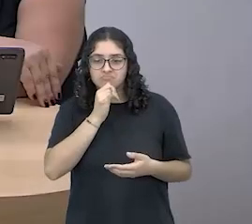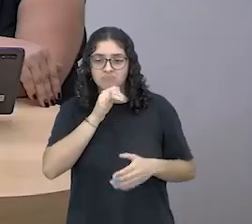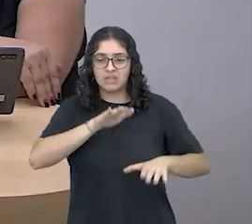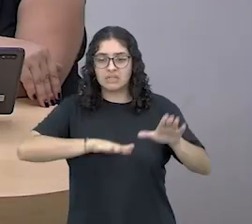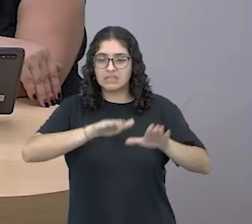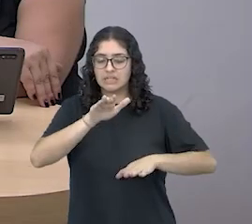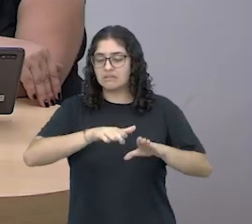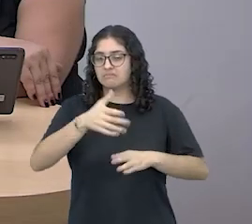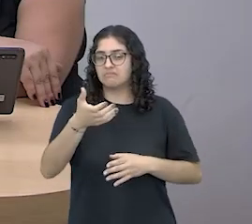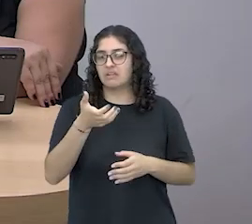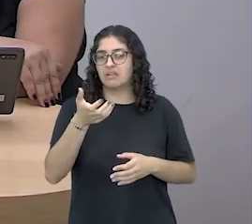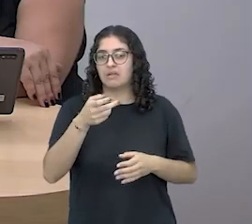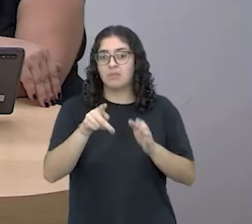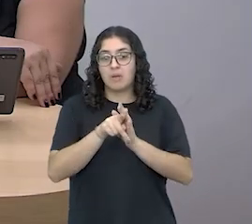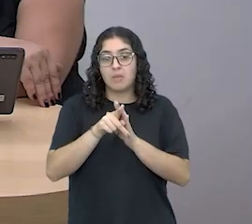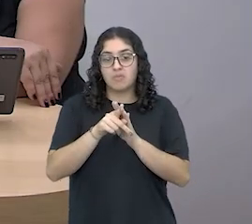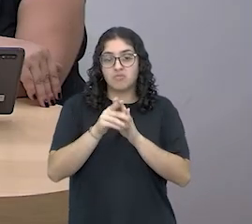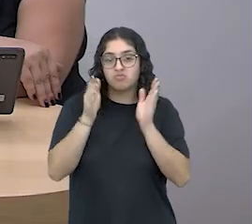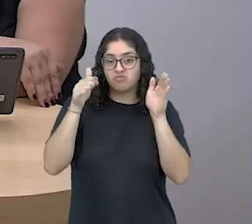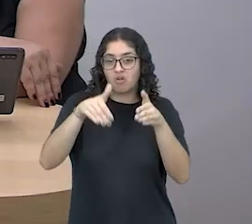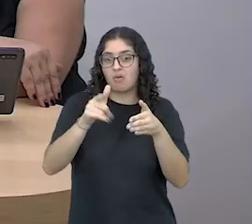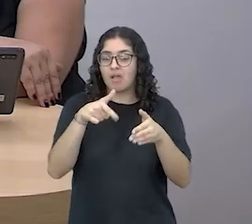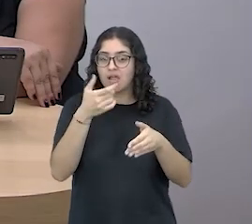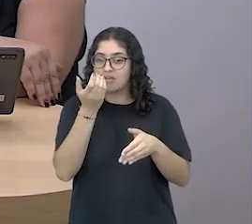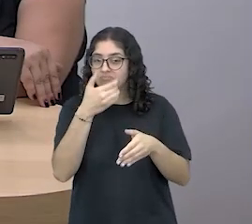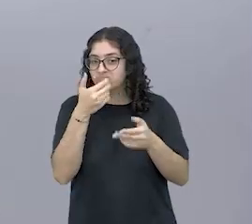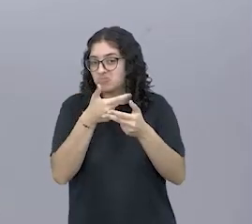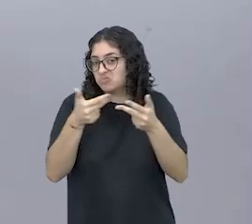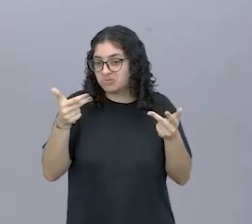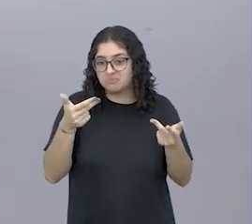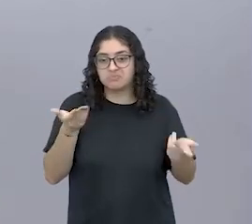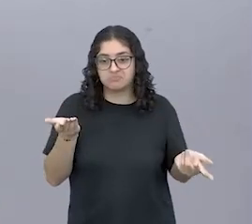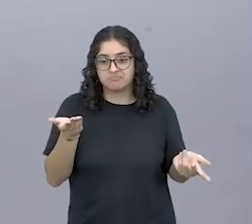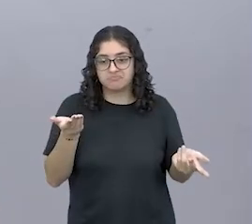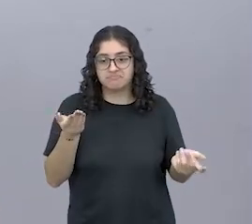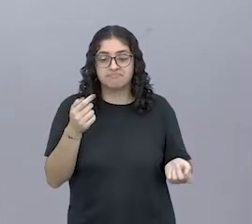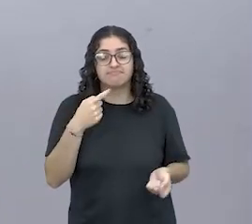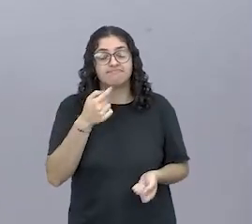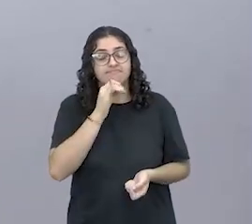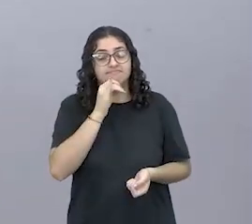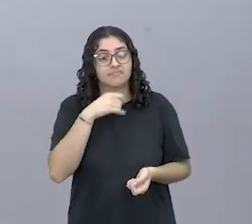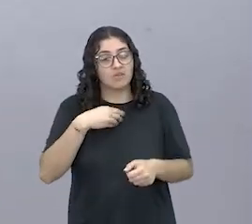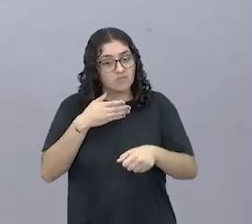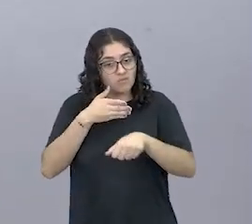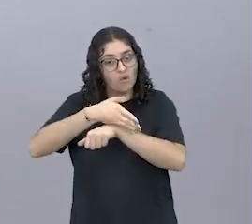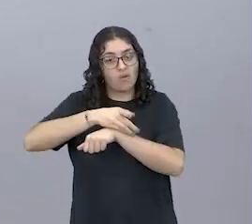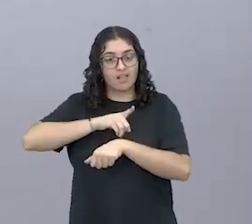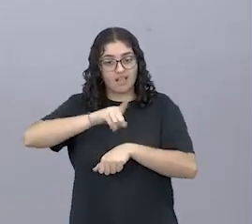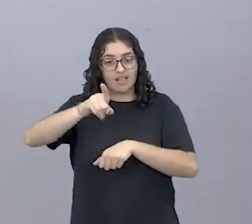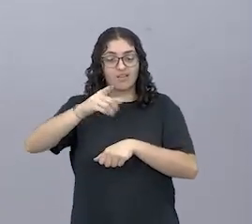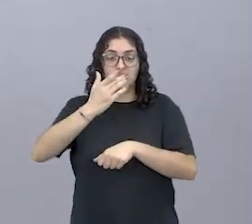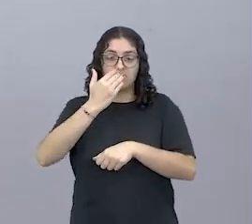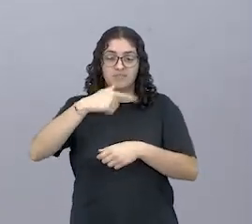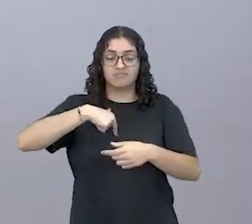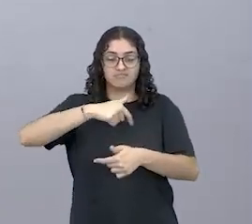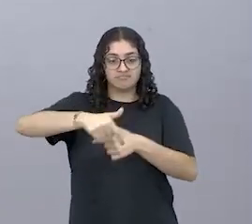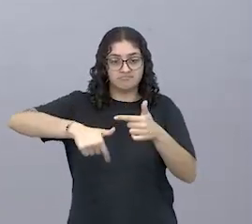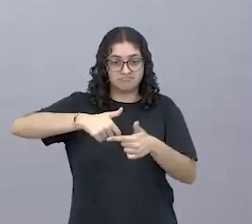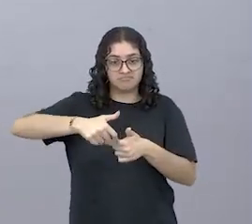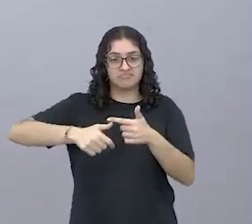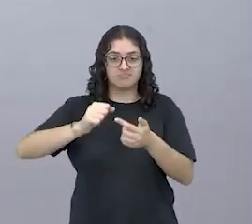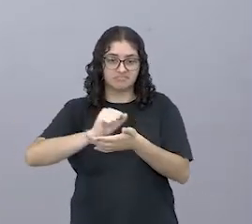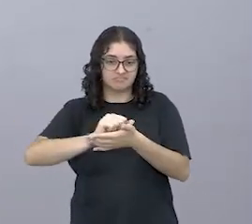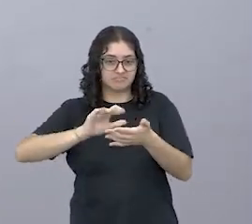alguma coisa que envolva alimentação, frutas, né? Uhum. E aí eu vou lá para o refeitório trabalhar. Então, eu posso utilizar